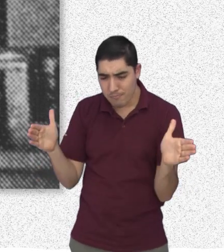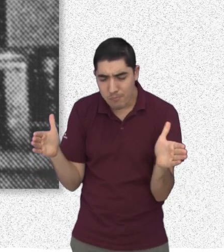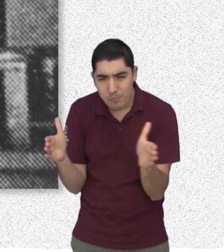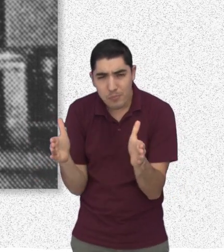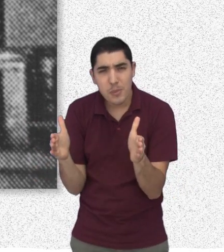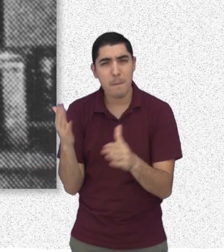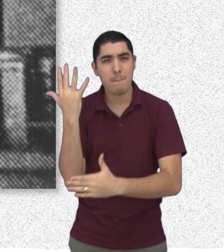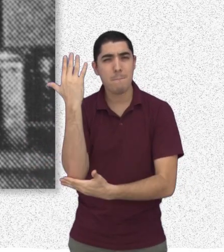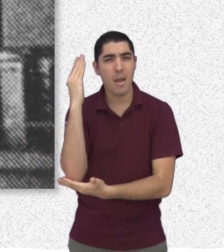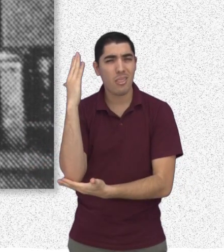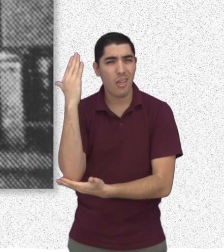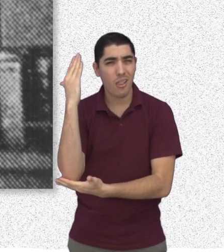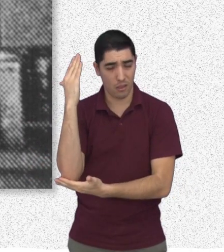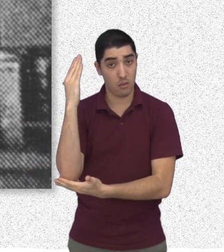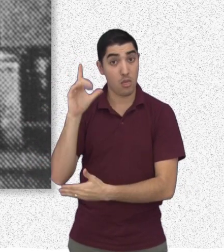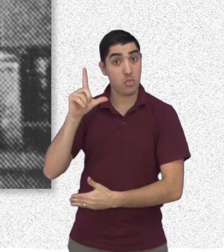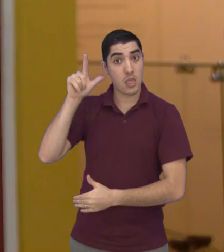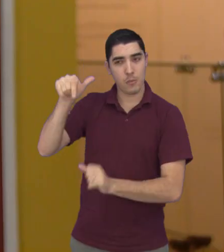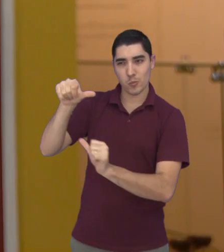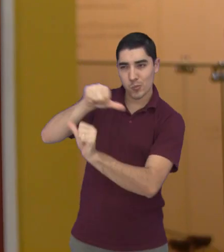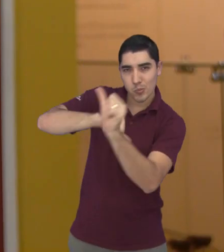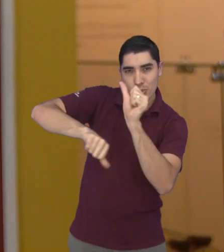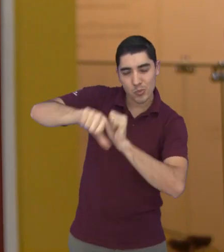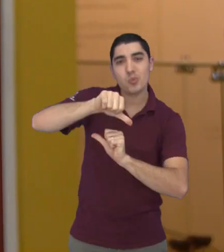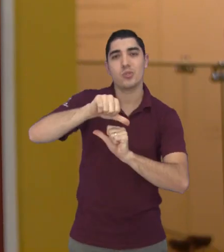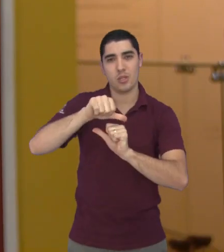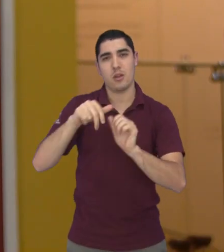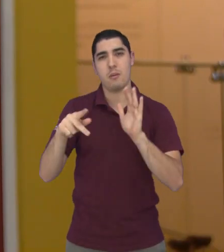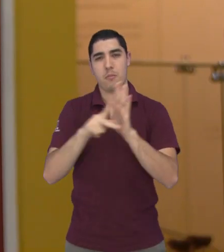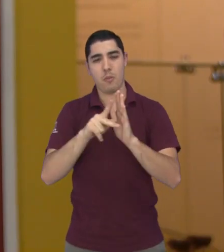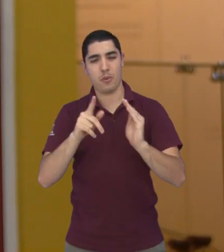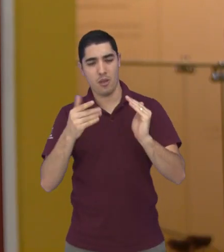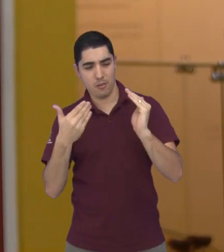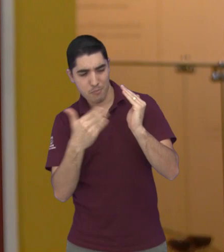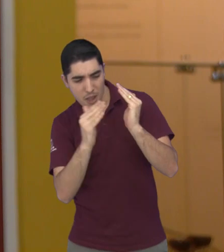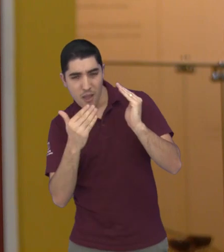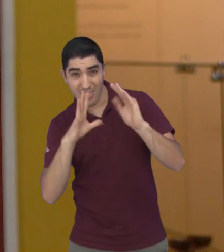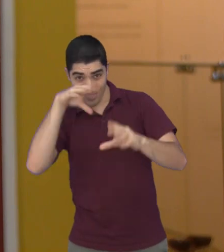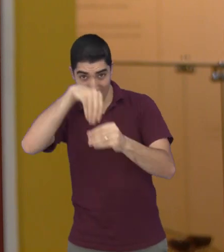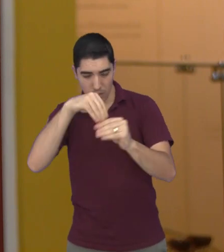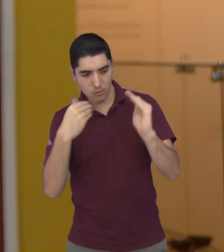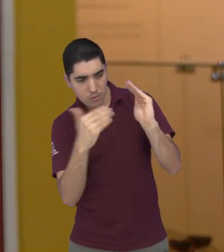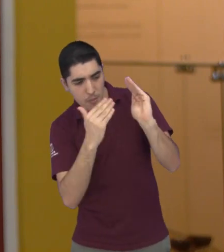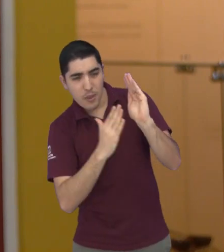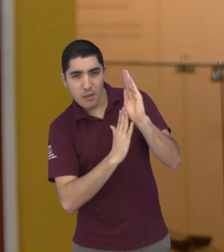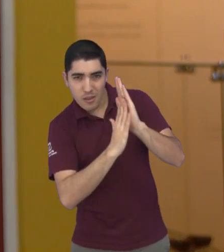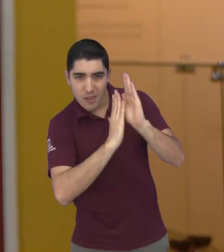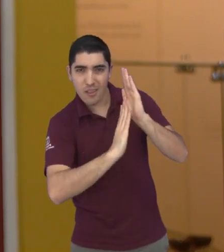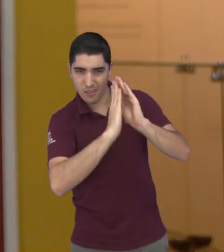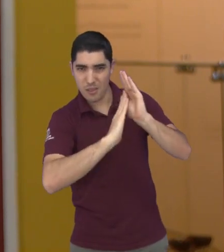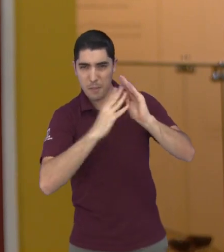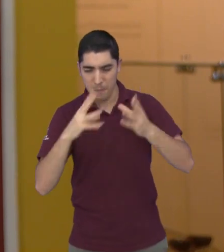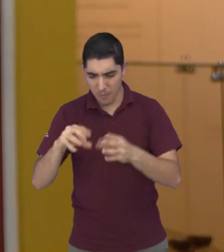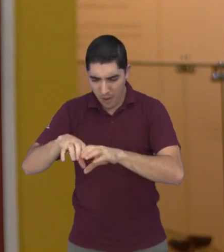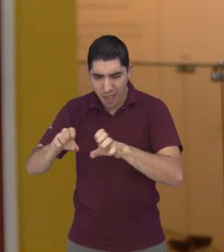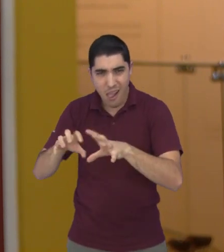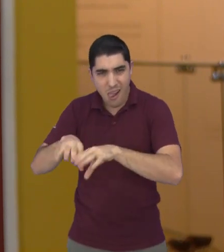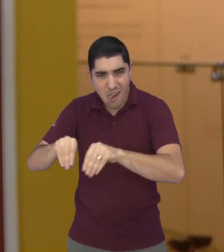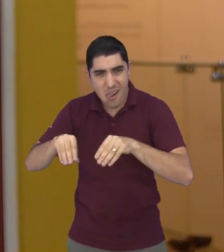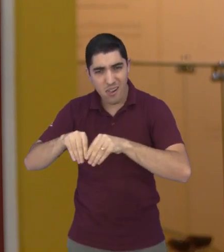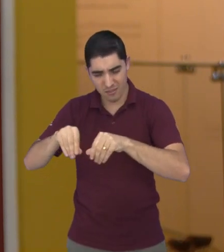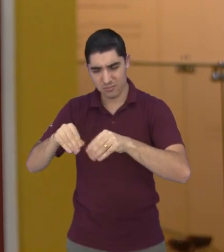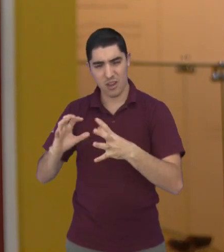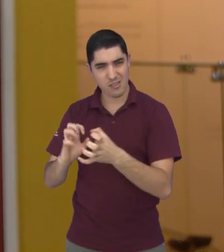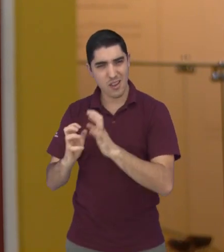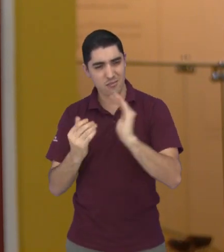e depois então ela é feita de taipa as partes internas e de alvenaria as partes de fora. E nisso